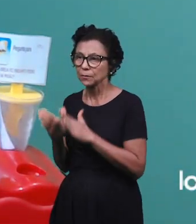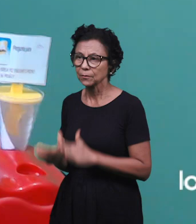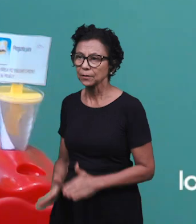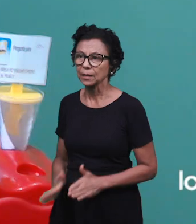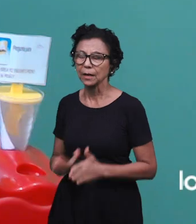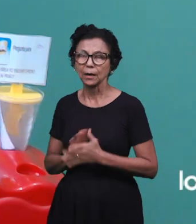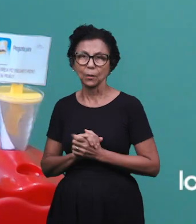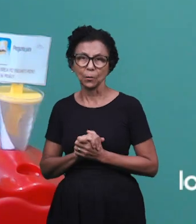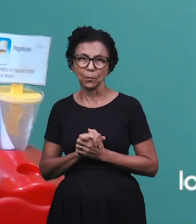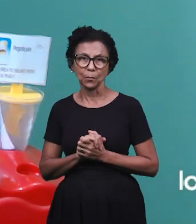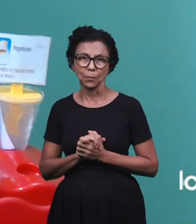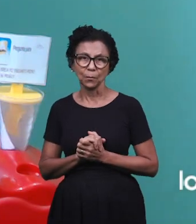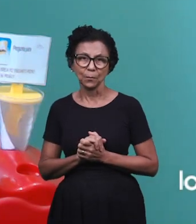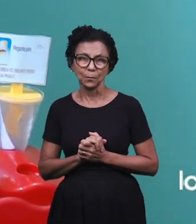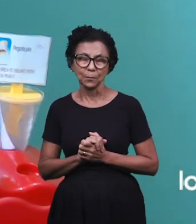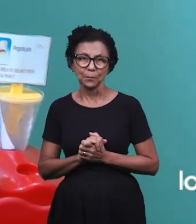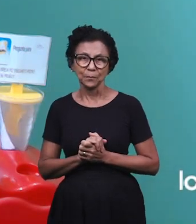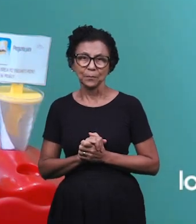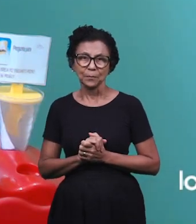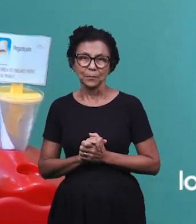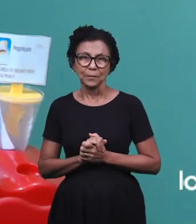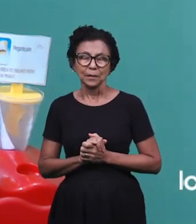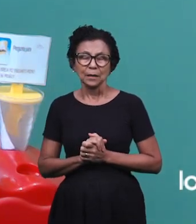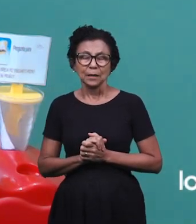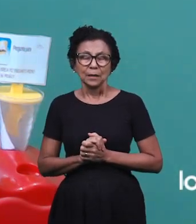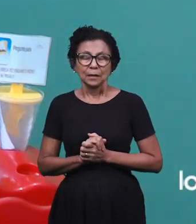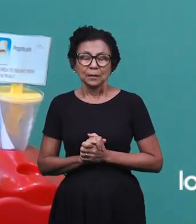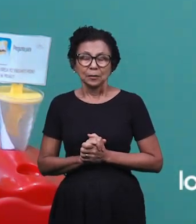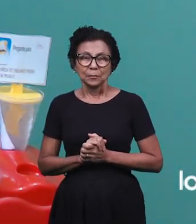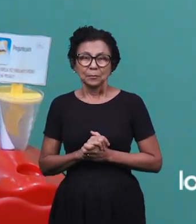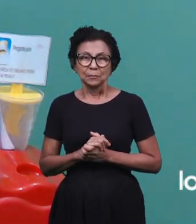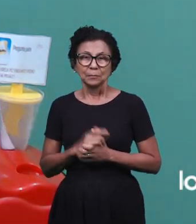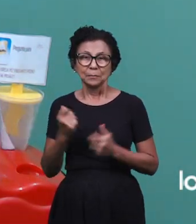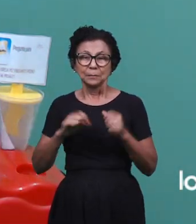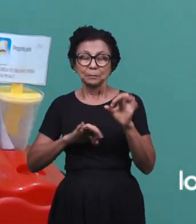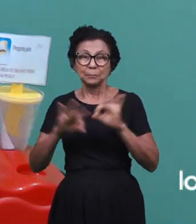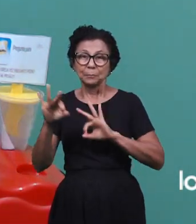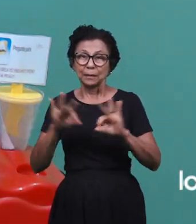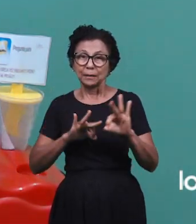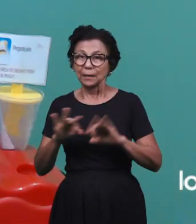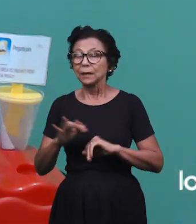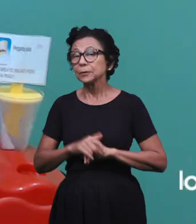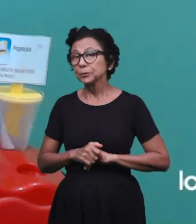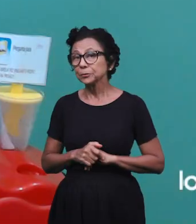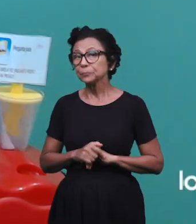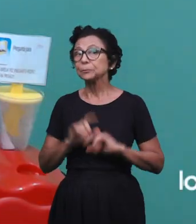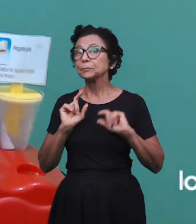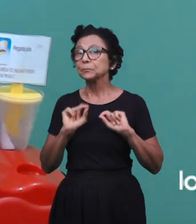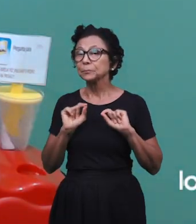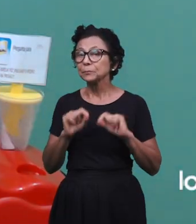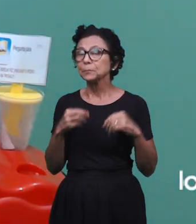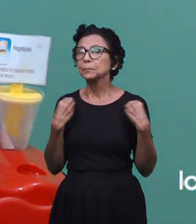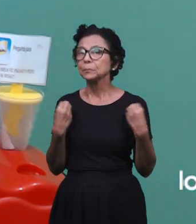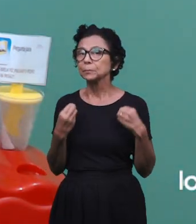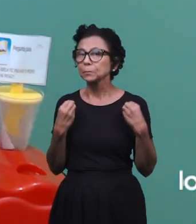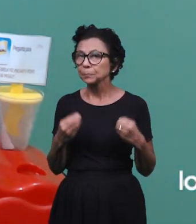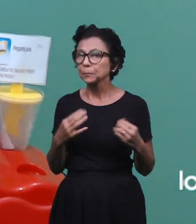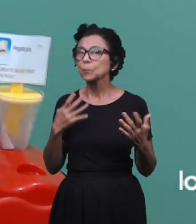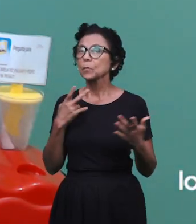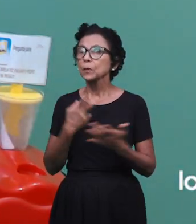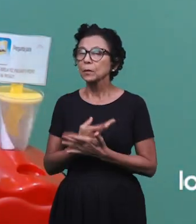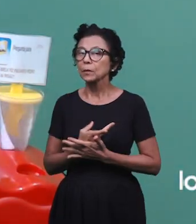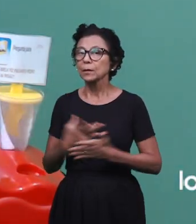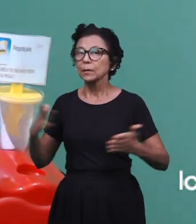o corpo de Cristo, precisa estar preparado? Você precisa estar preparado. Sabe para o que vai acontecer